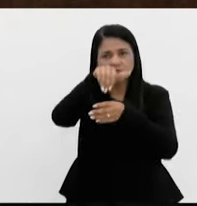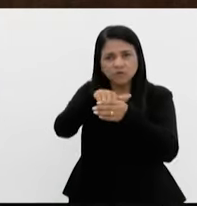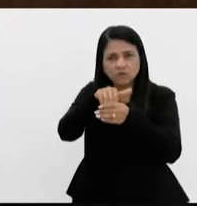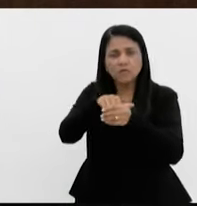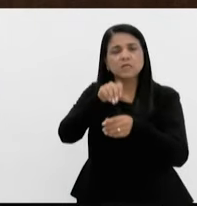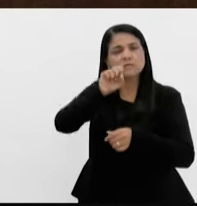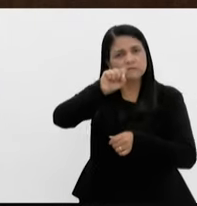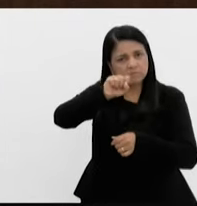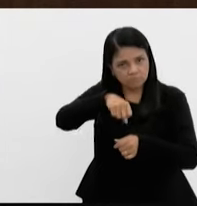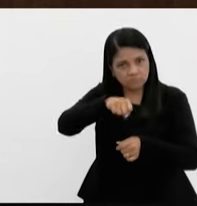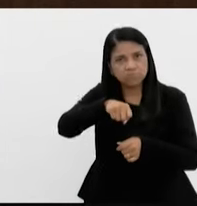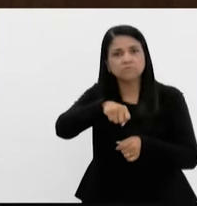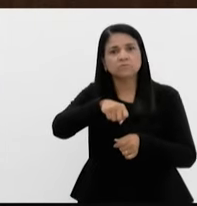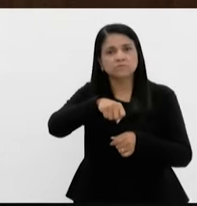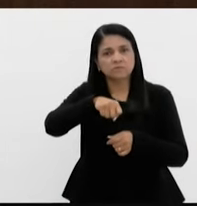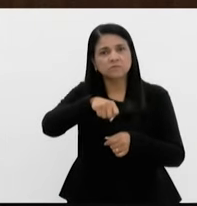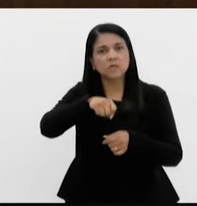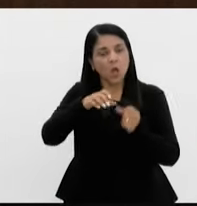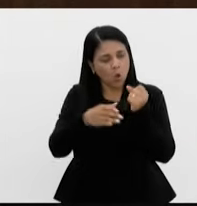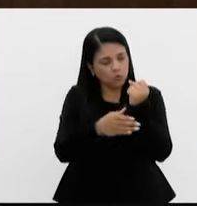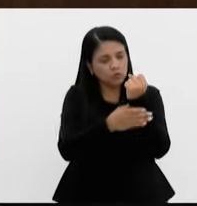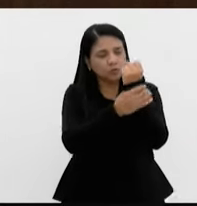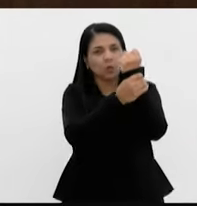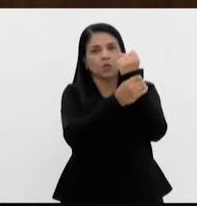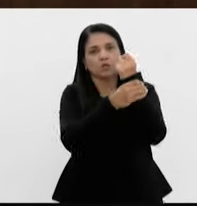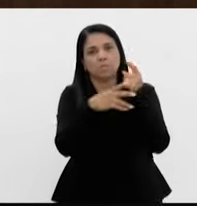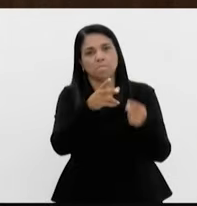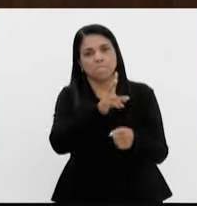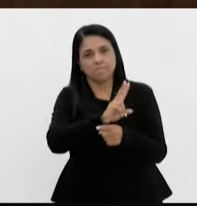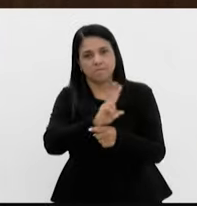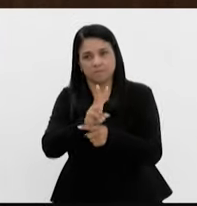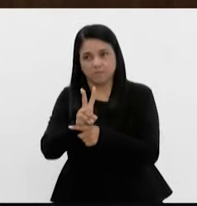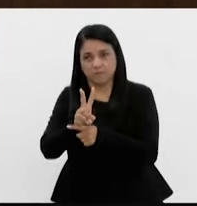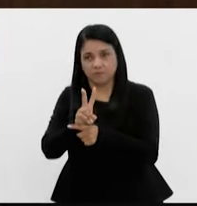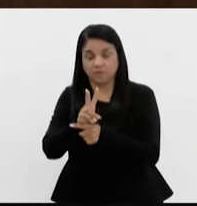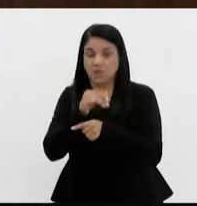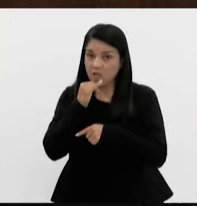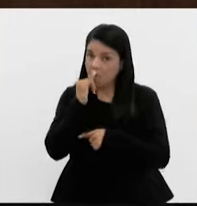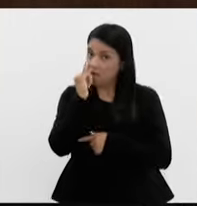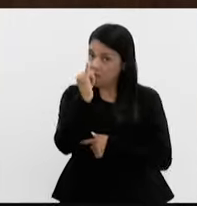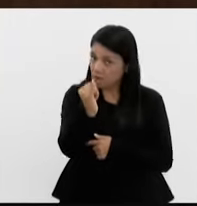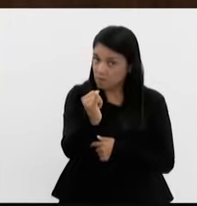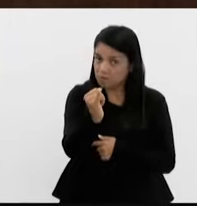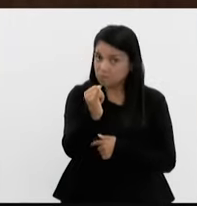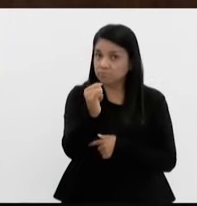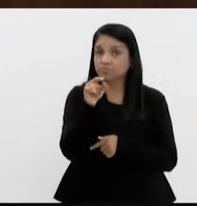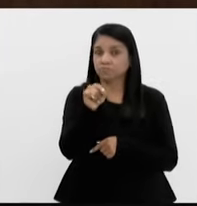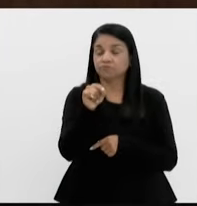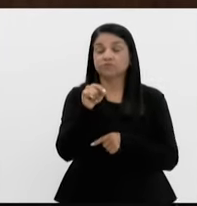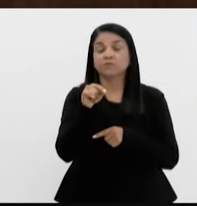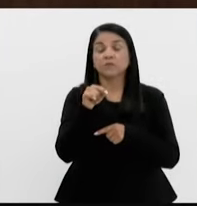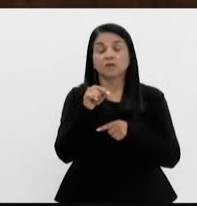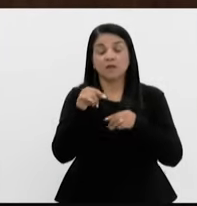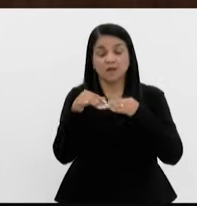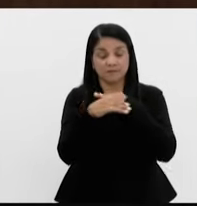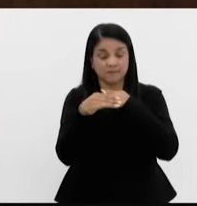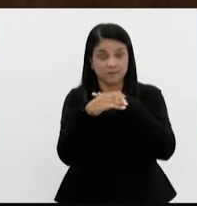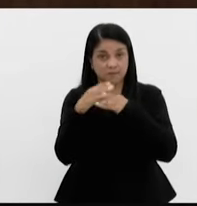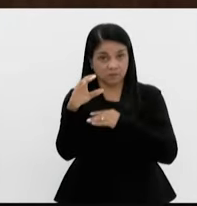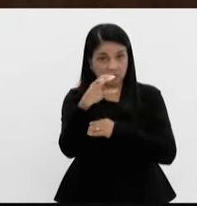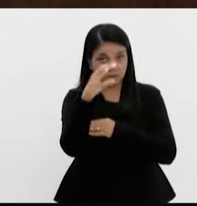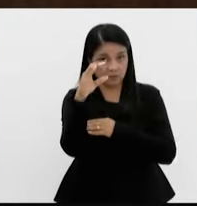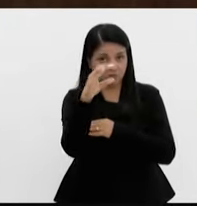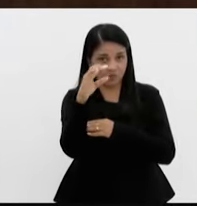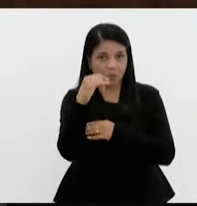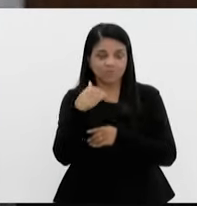favoravelmente ao segurança presente quero dizer o seguinte em relação a Niterói eu não posso